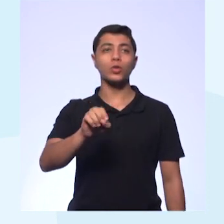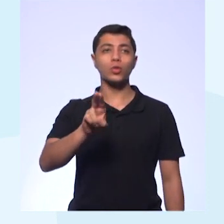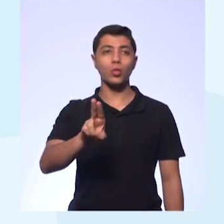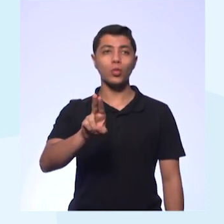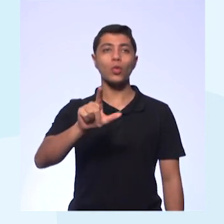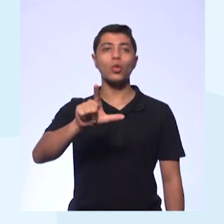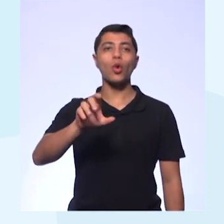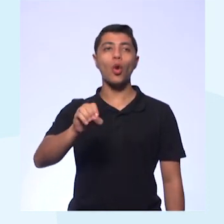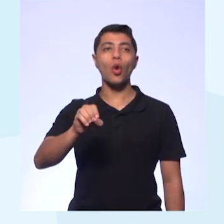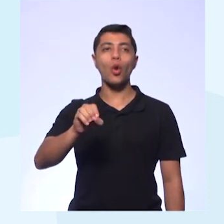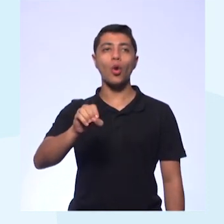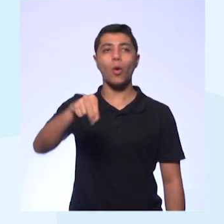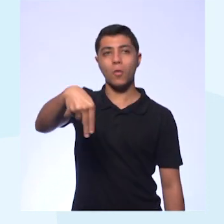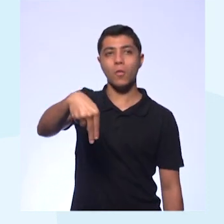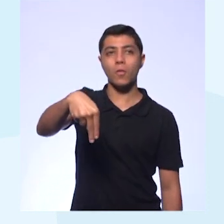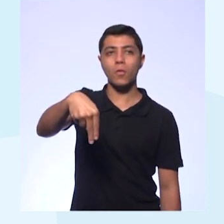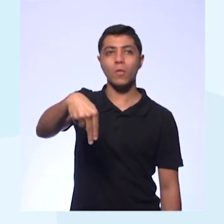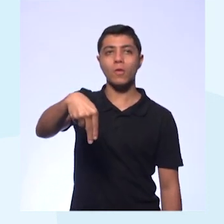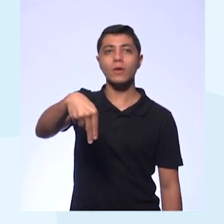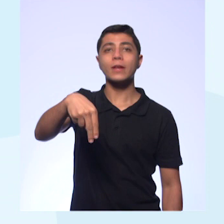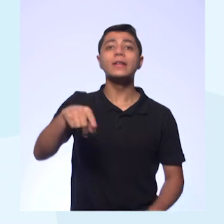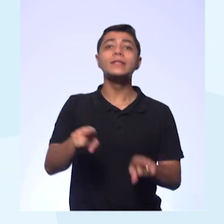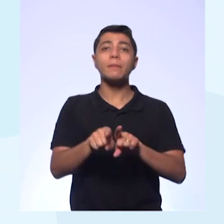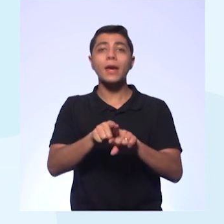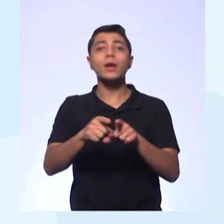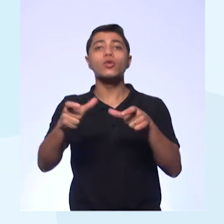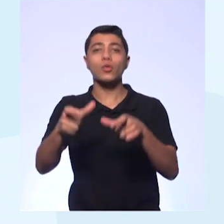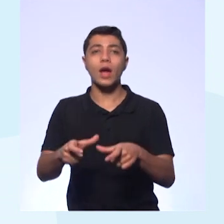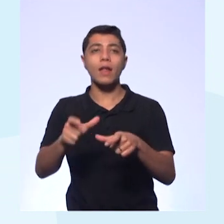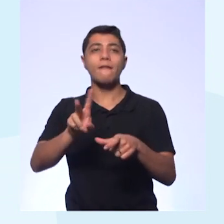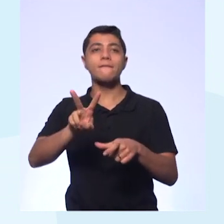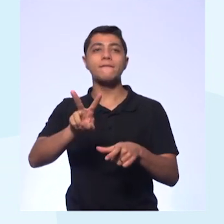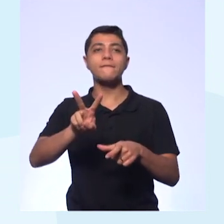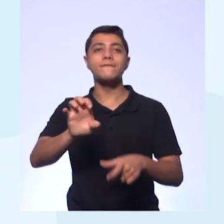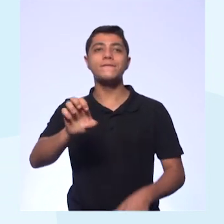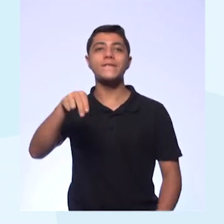essa ocupação, devolvendo essas regiões para a